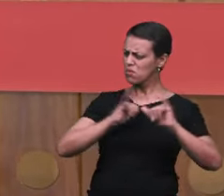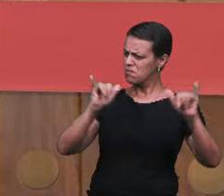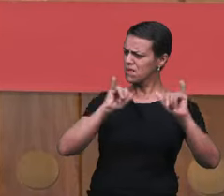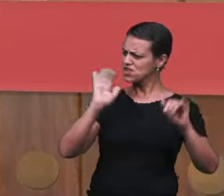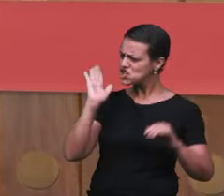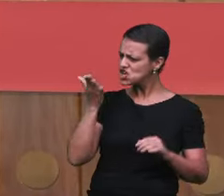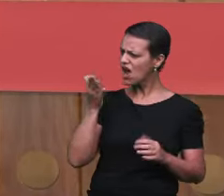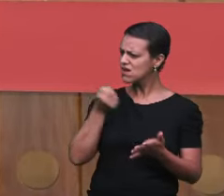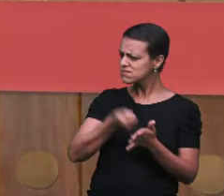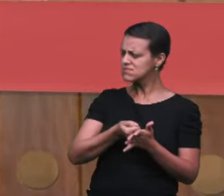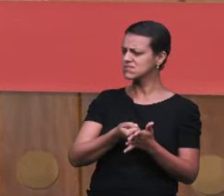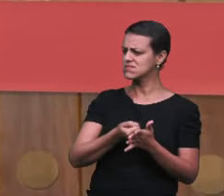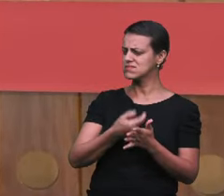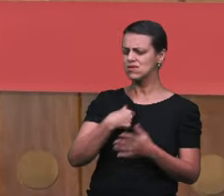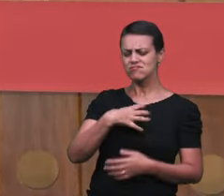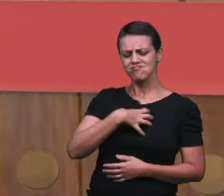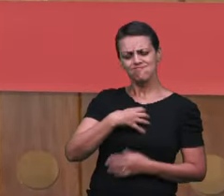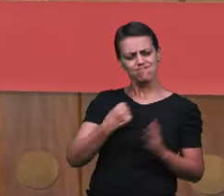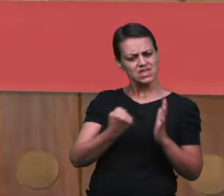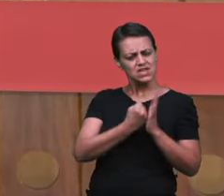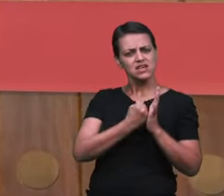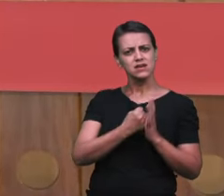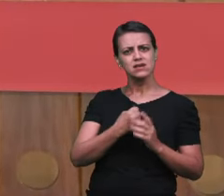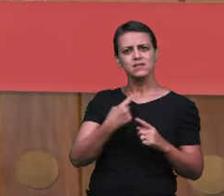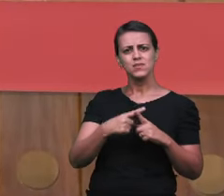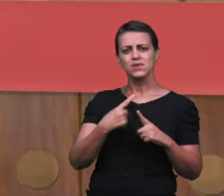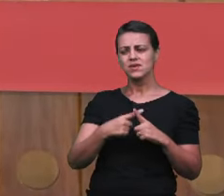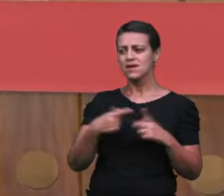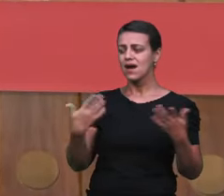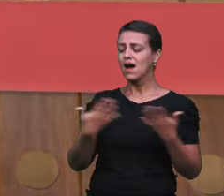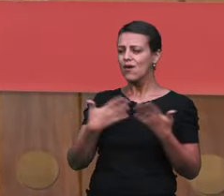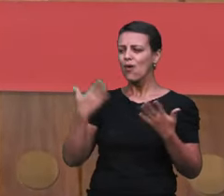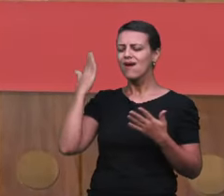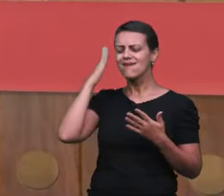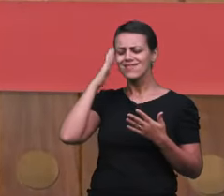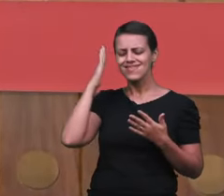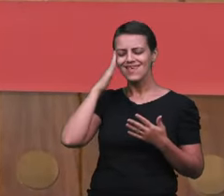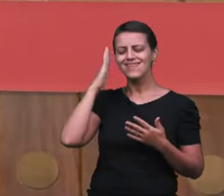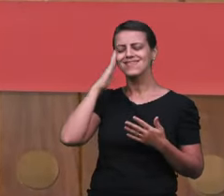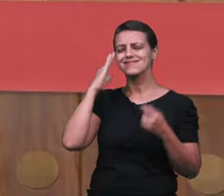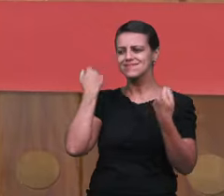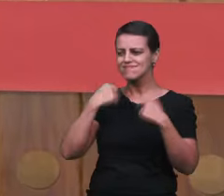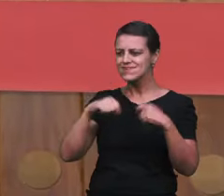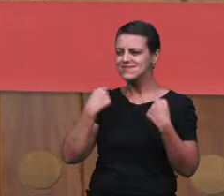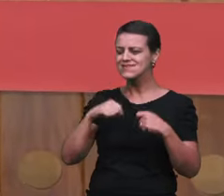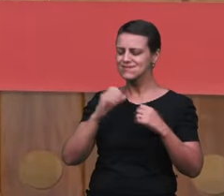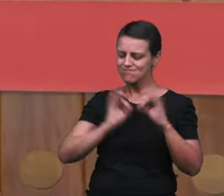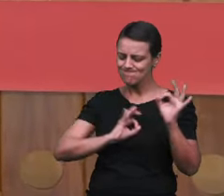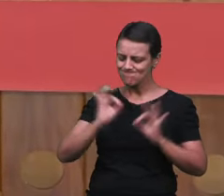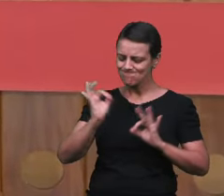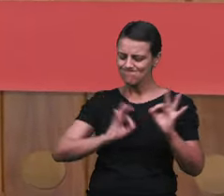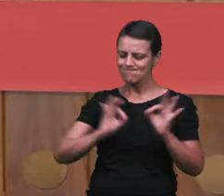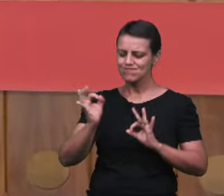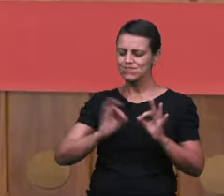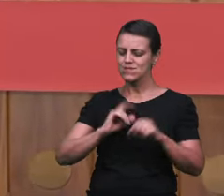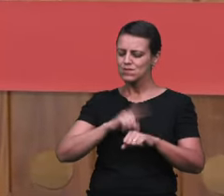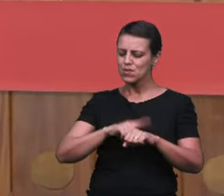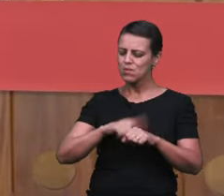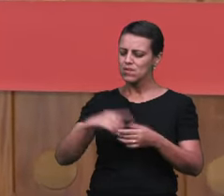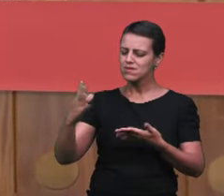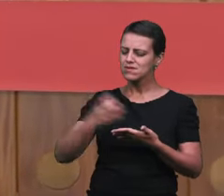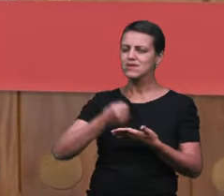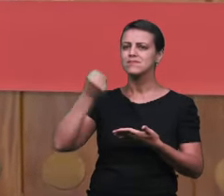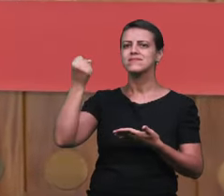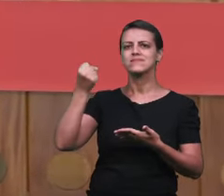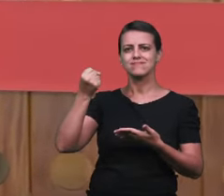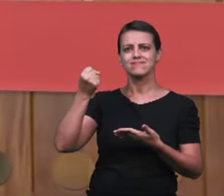evento marcou muito a sua vida, porque agora ela entendeu que precisa estar mais preparada para o arrebatamento da igreja